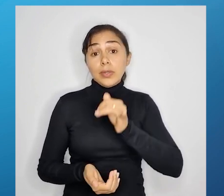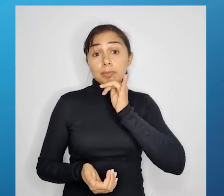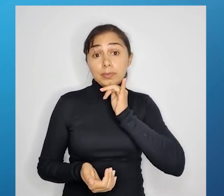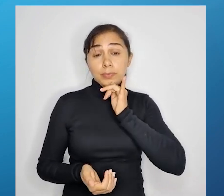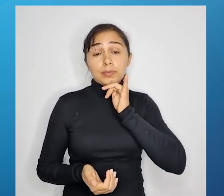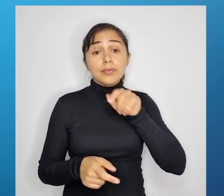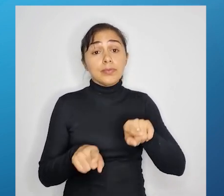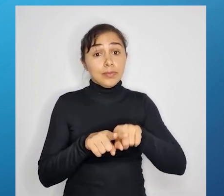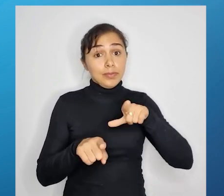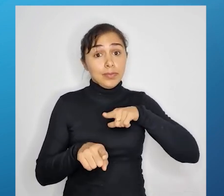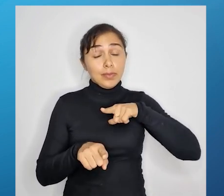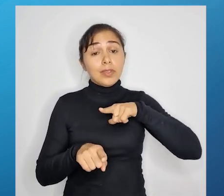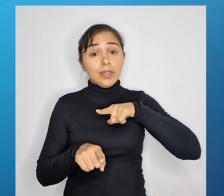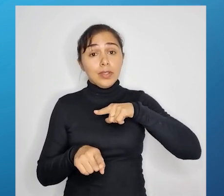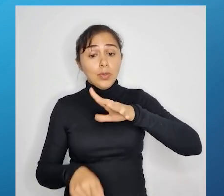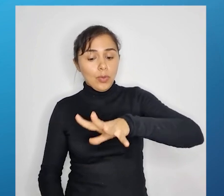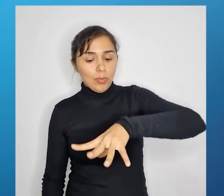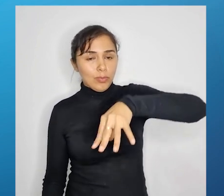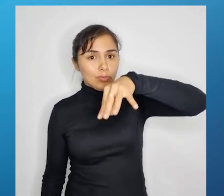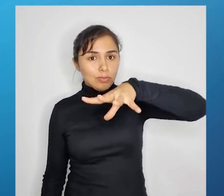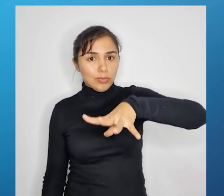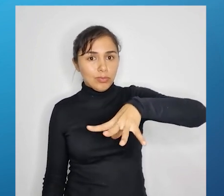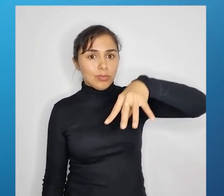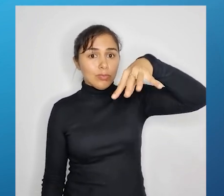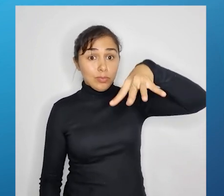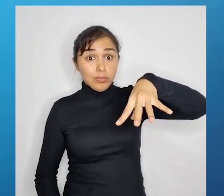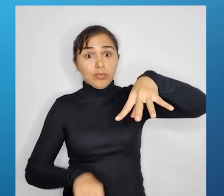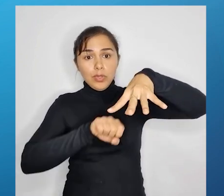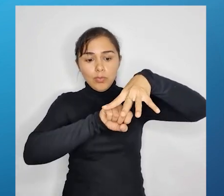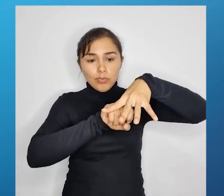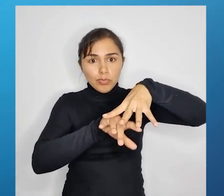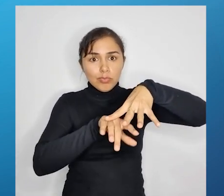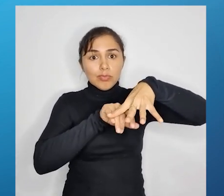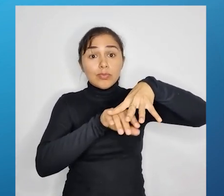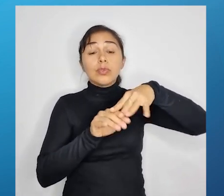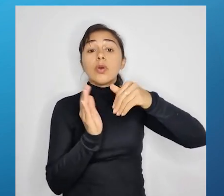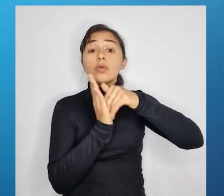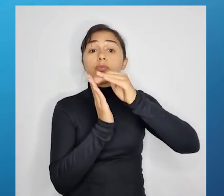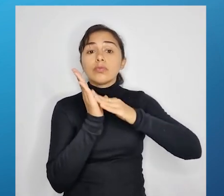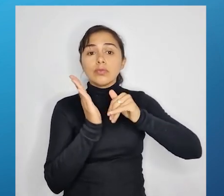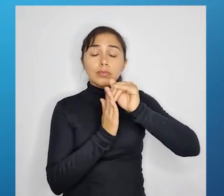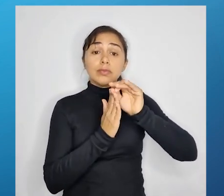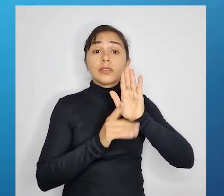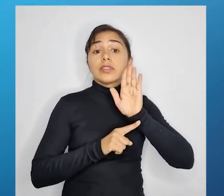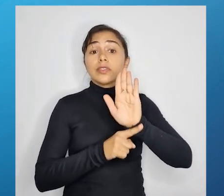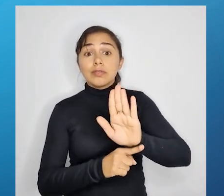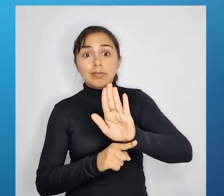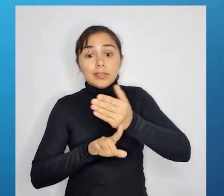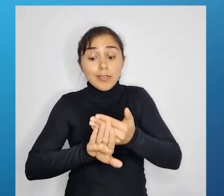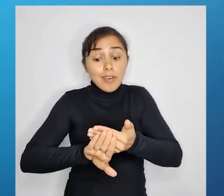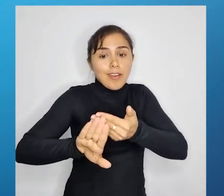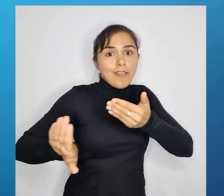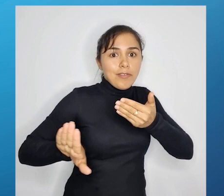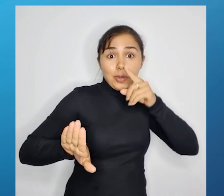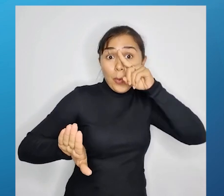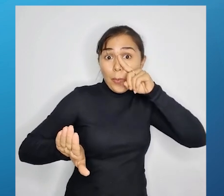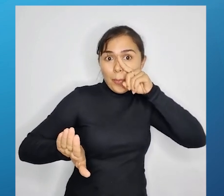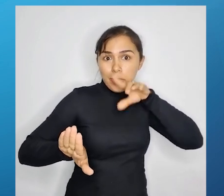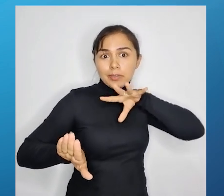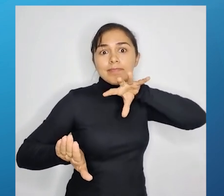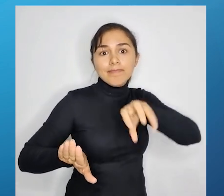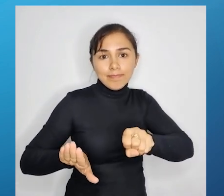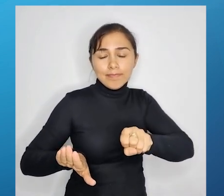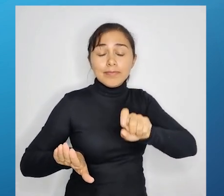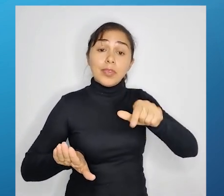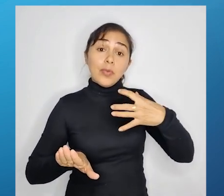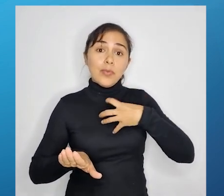exemplo, nós temos também o polvo, que produz uma glândula de tinta. A glândula de tinta produzida para afastar os predadores, como uma forma